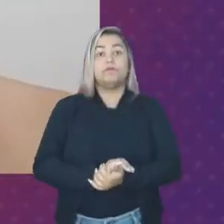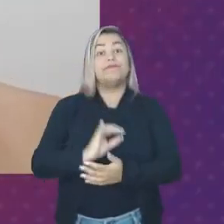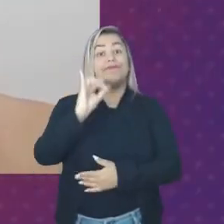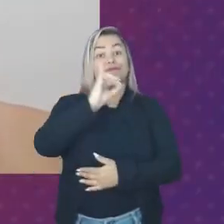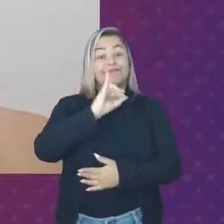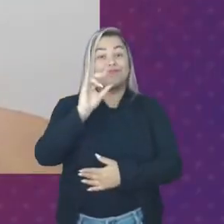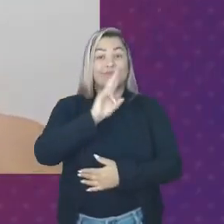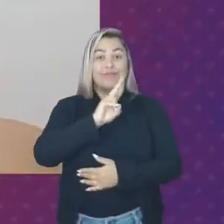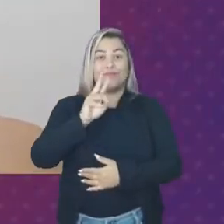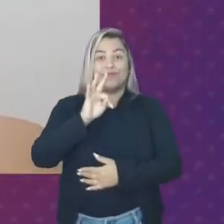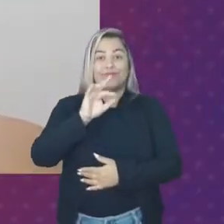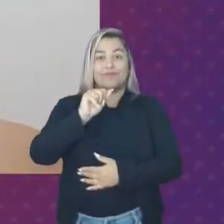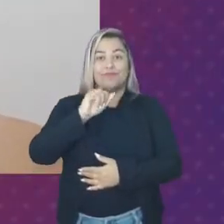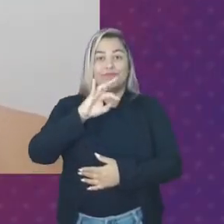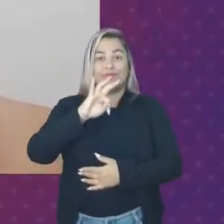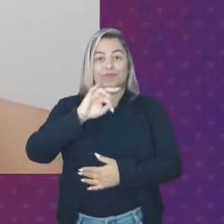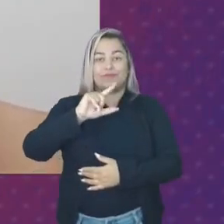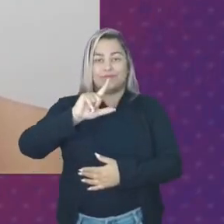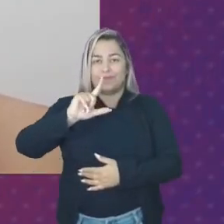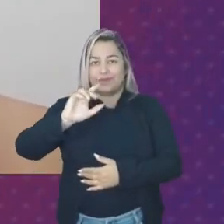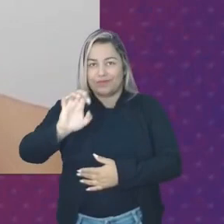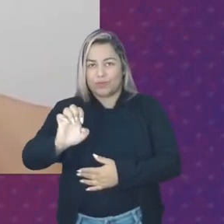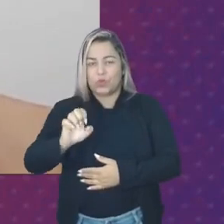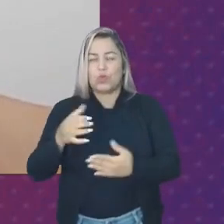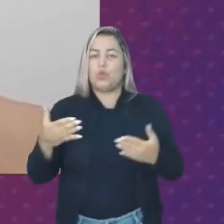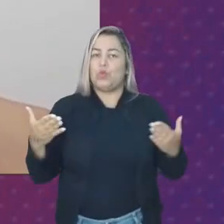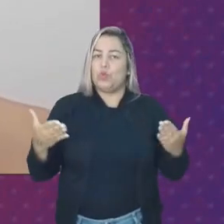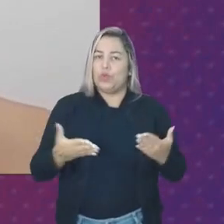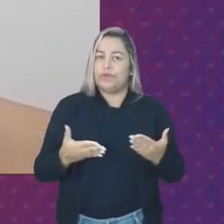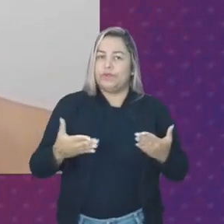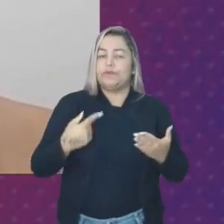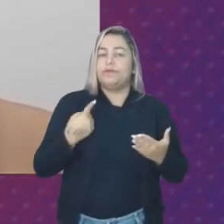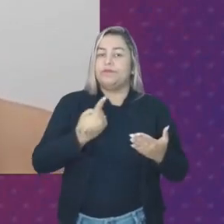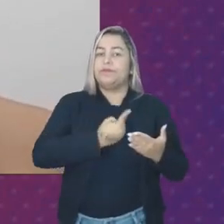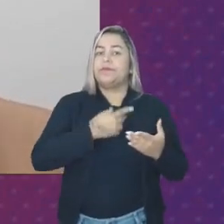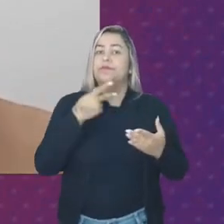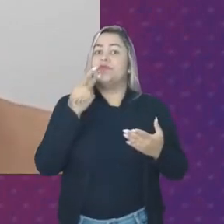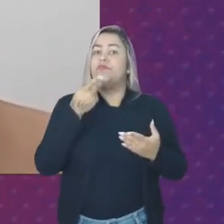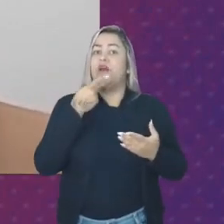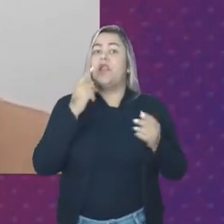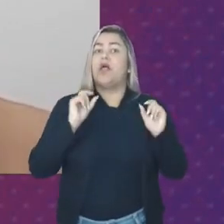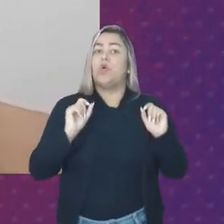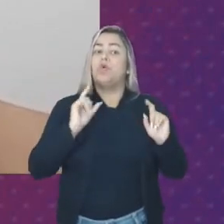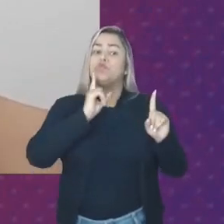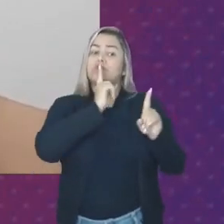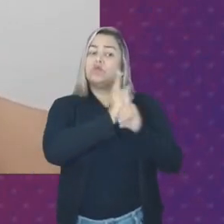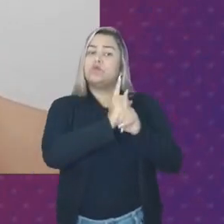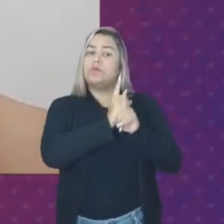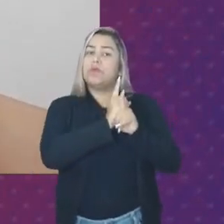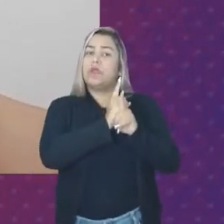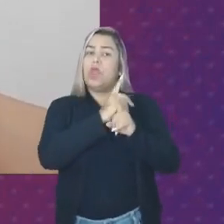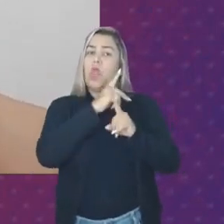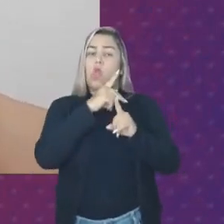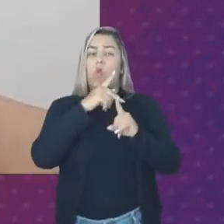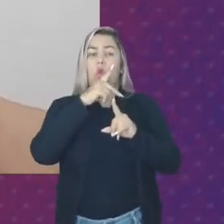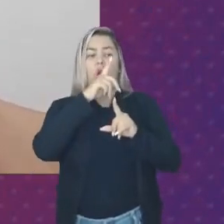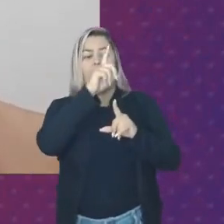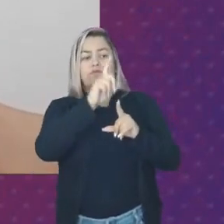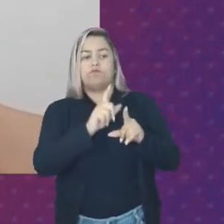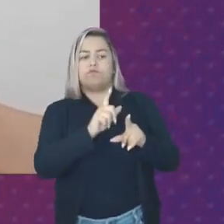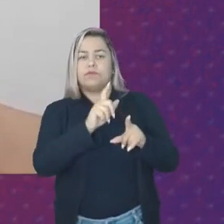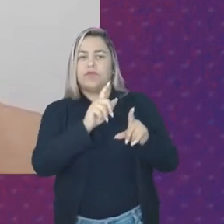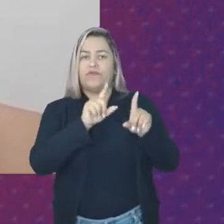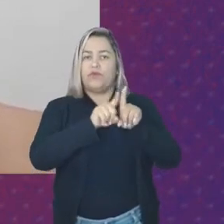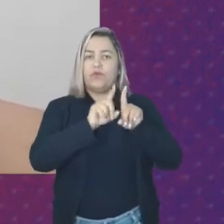Oi, meu nome é Tatiane Nicásio e hoje a gente vai falar sobre como descobrir o seu perfil político.